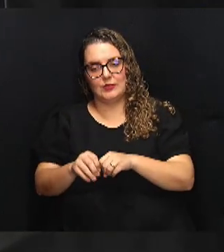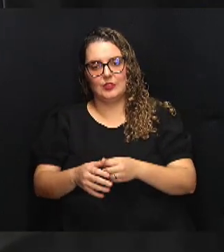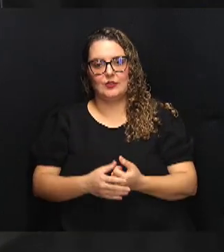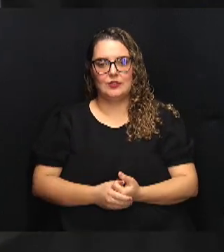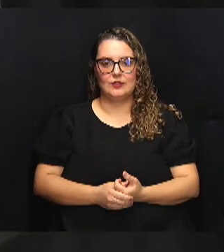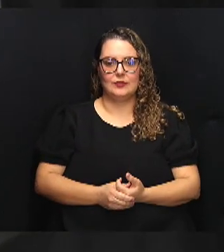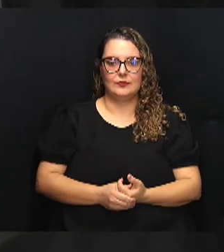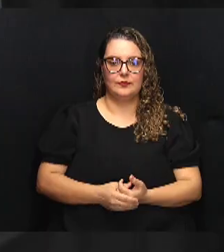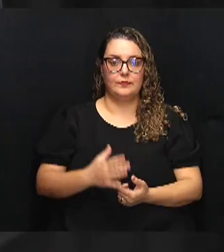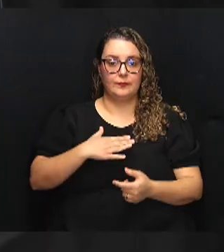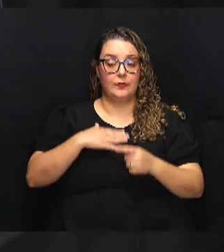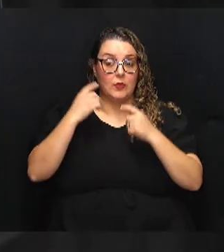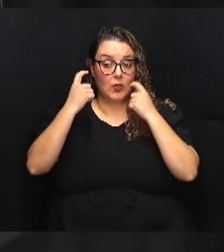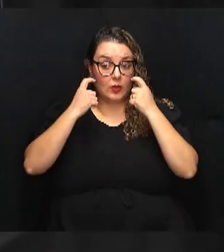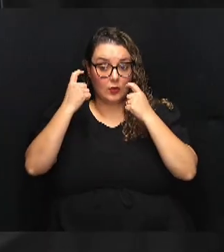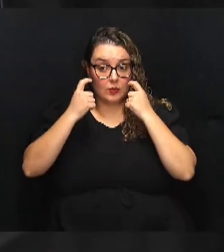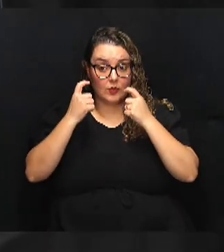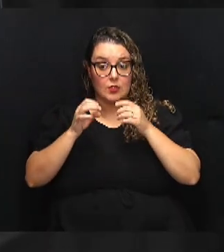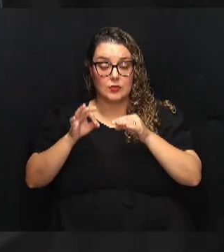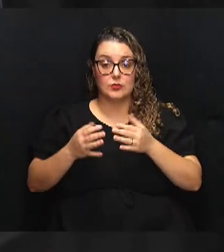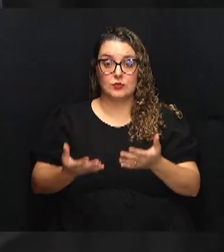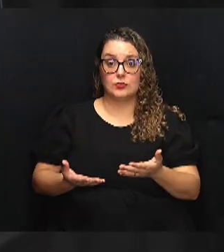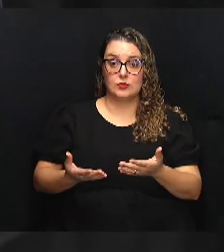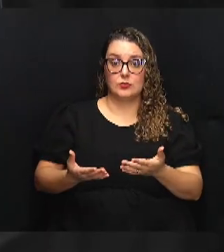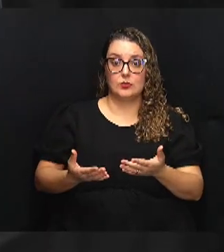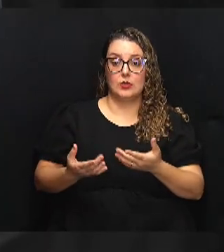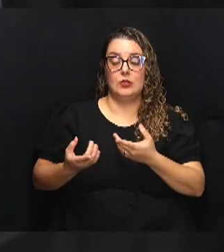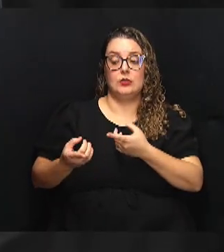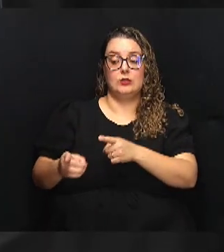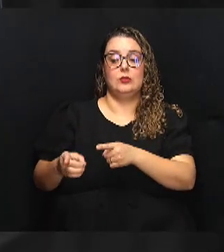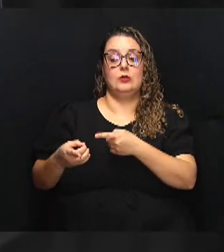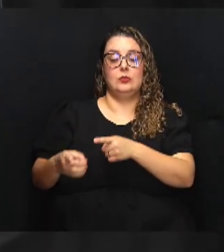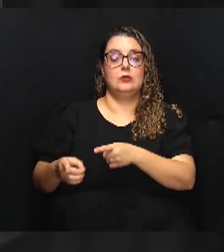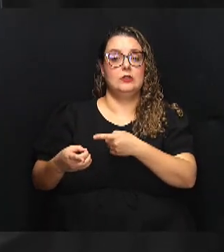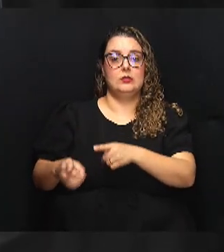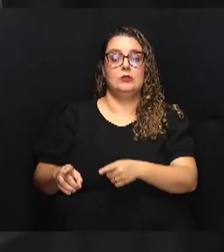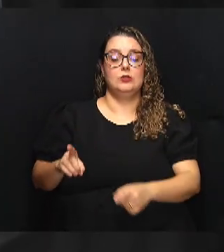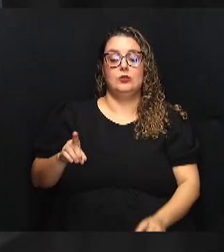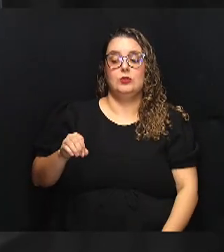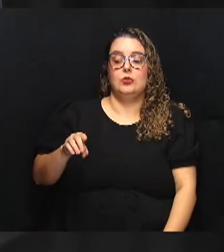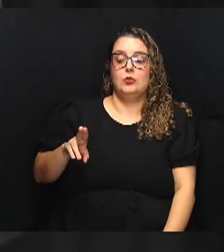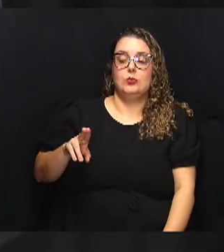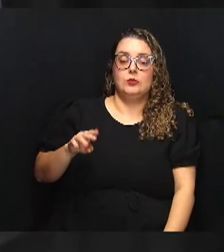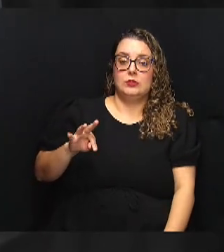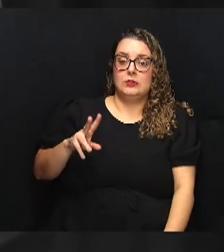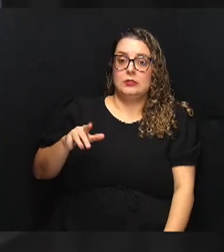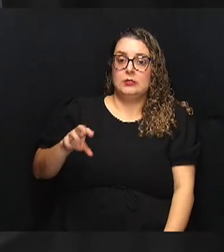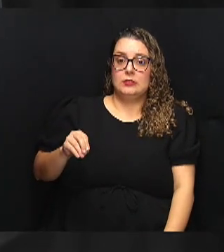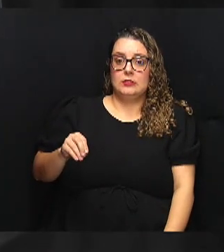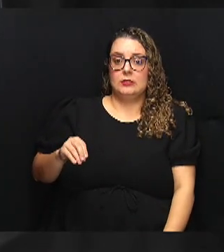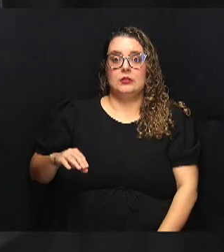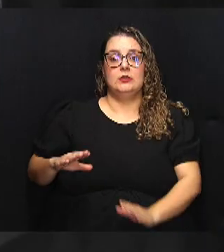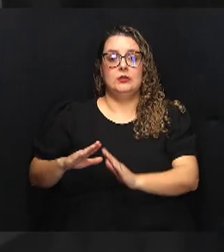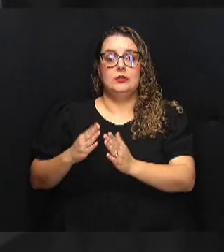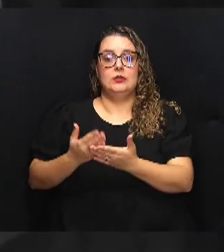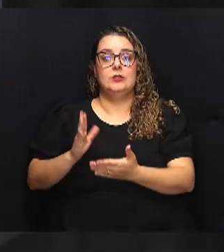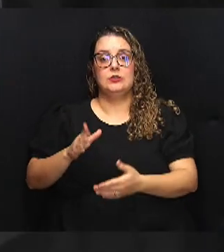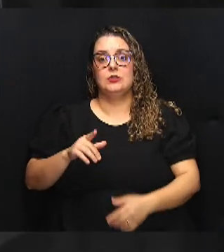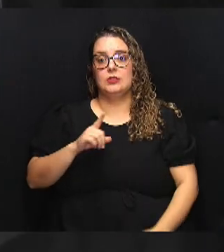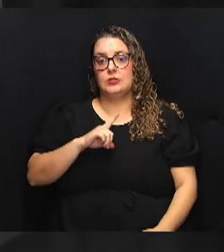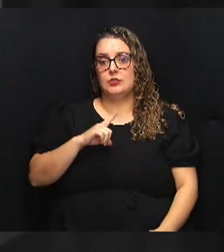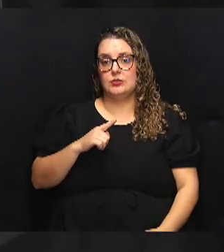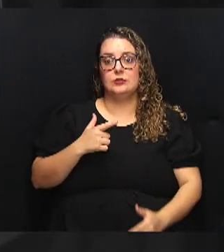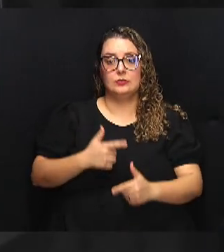minha preocupação justamente com a doutrinação nas escolas, né? Já tive problemas aqui na própria